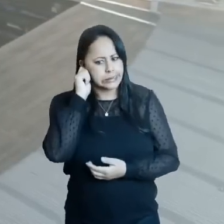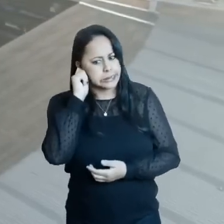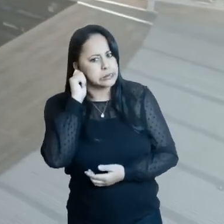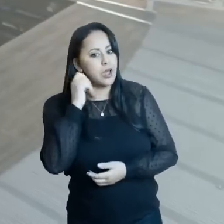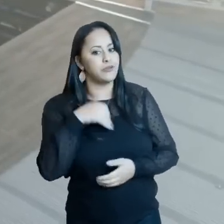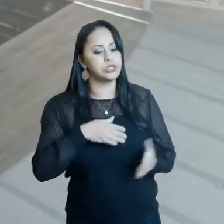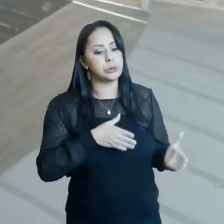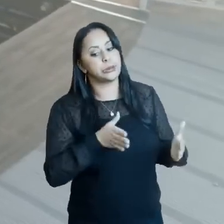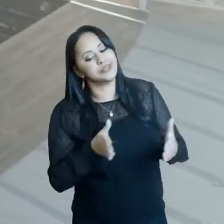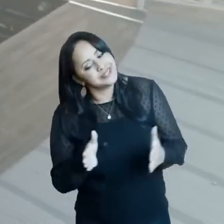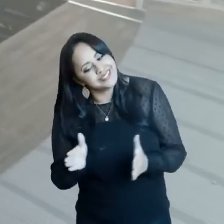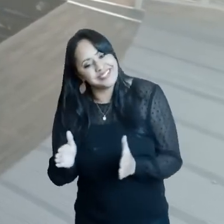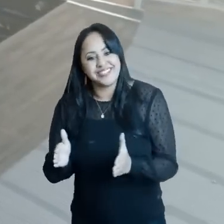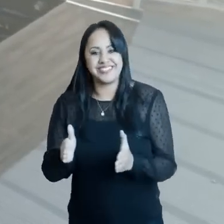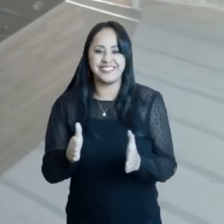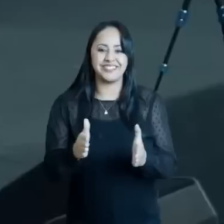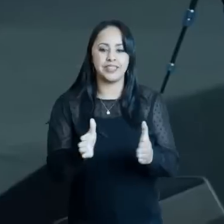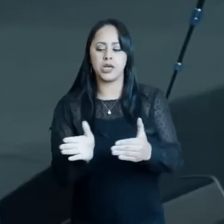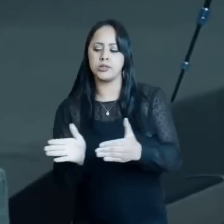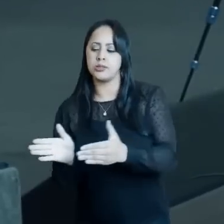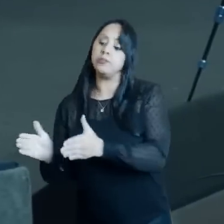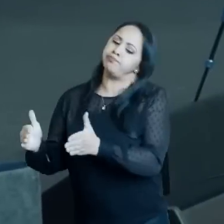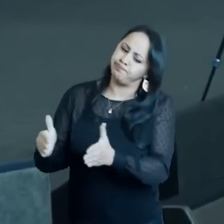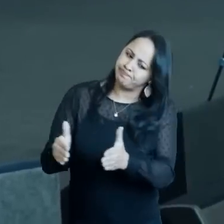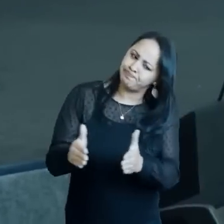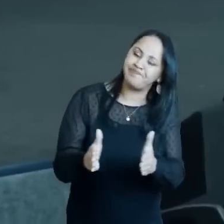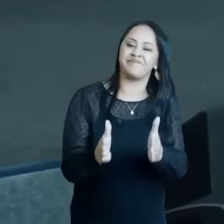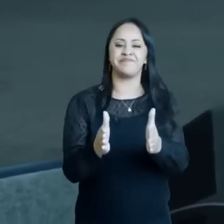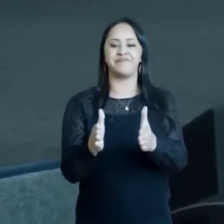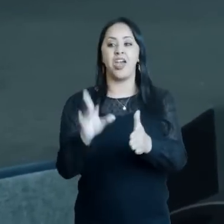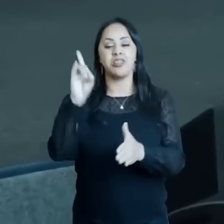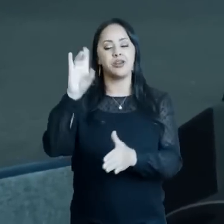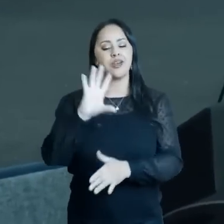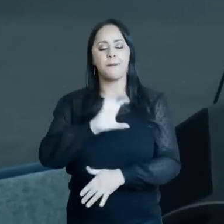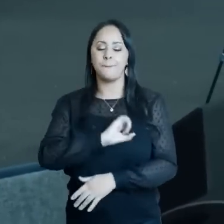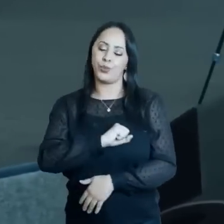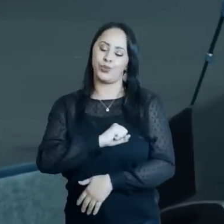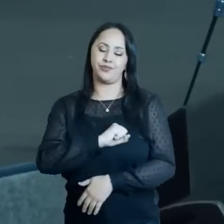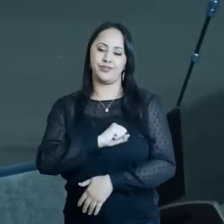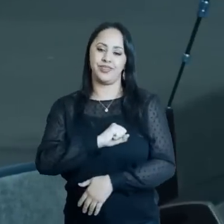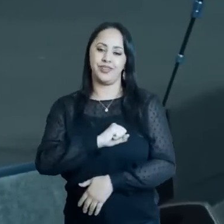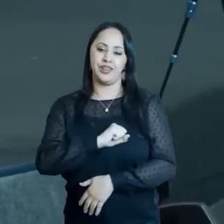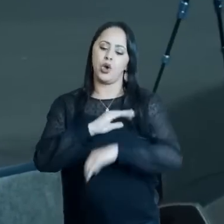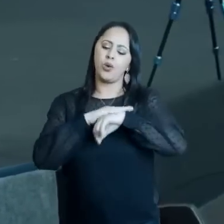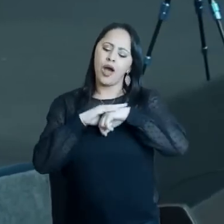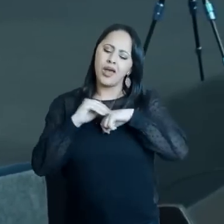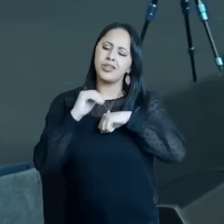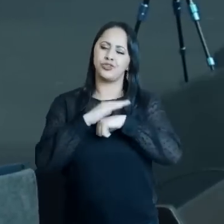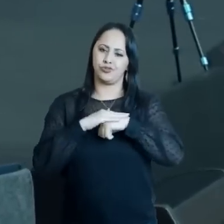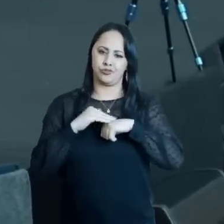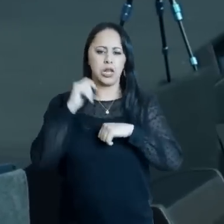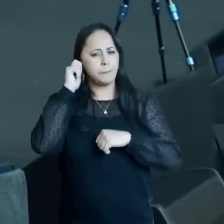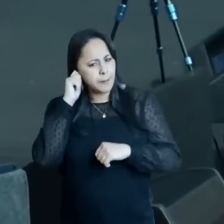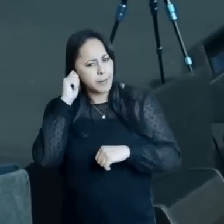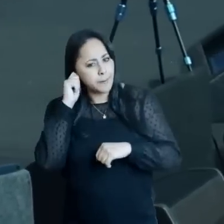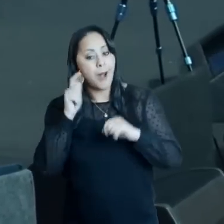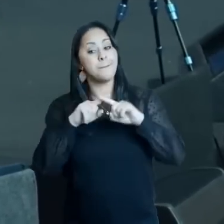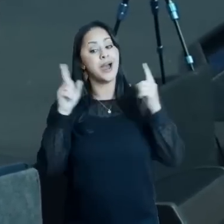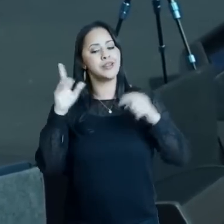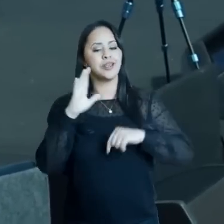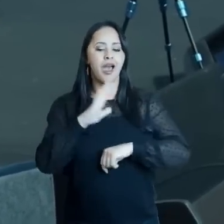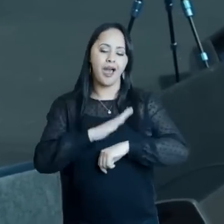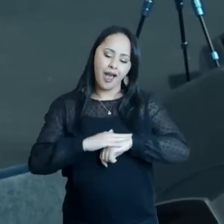ele corrige sim, mas ele corrige com amor, como um pai corrige o filho. Tá? Igual eu falei com vocês,